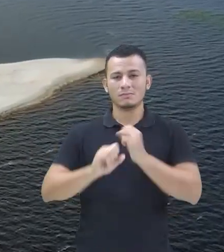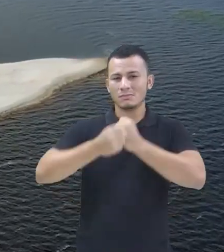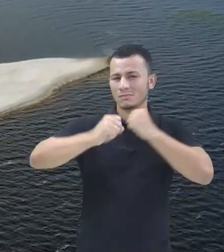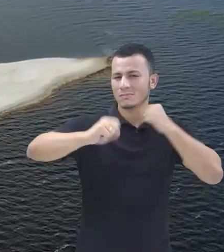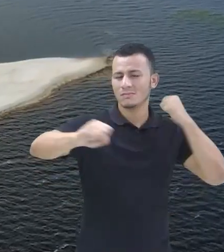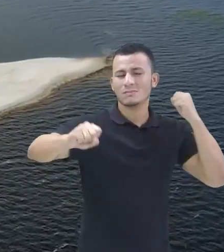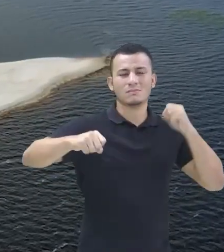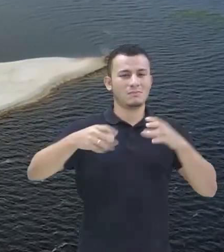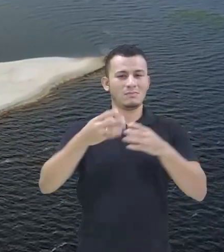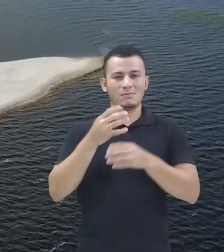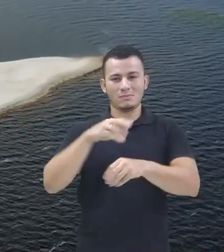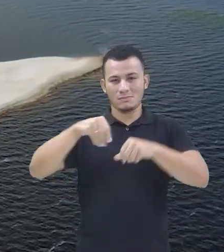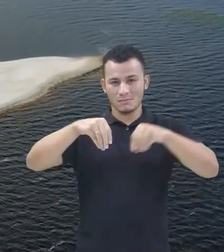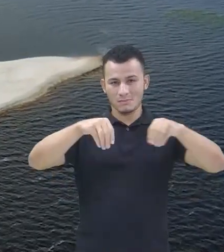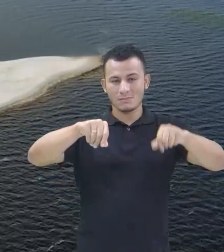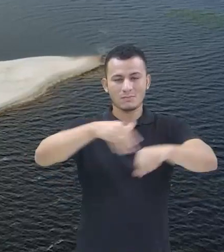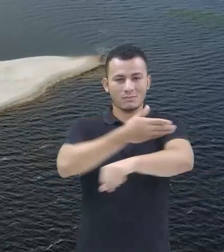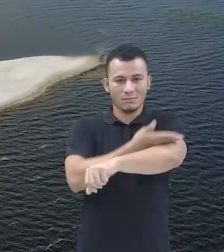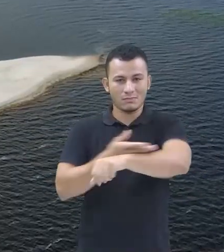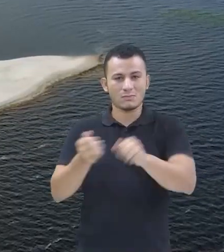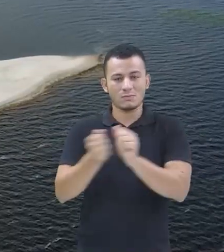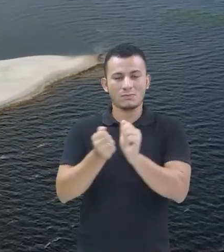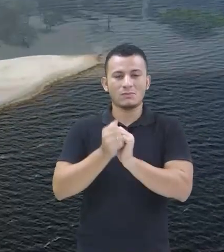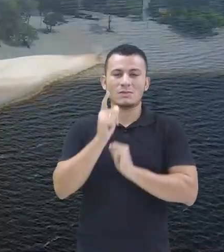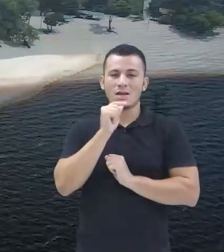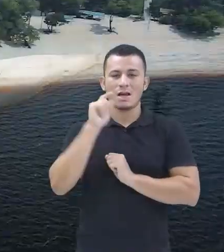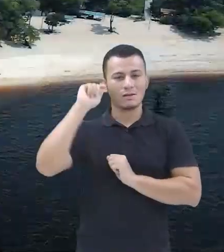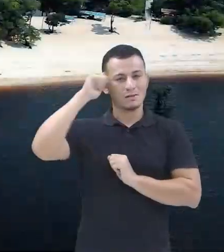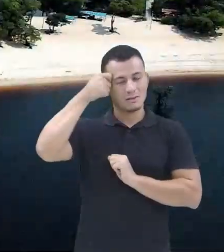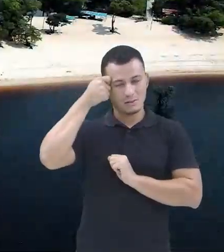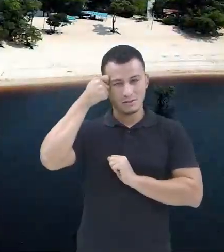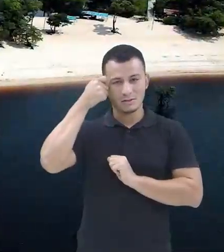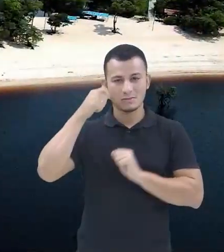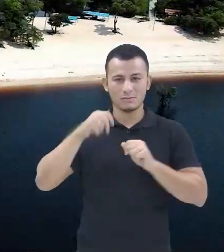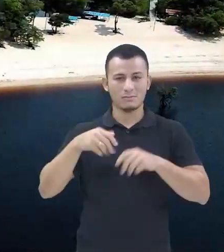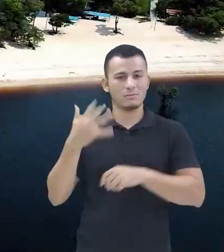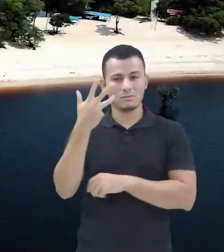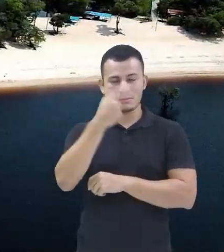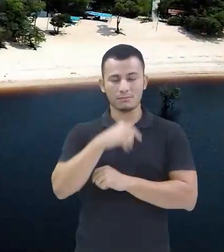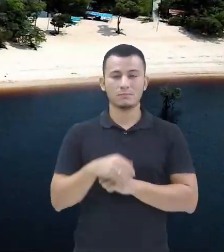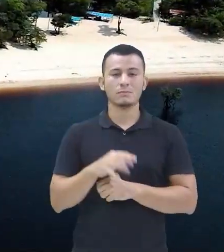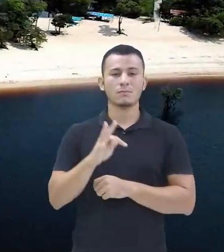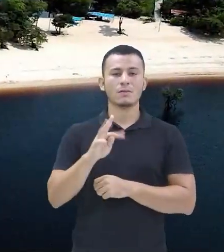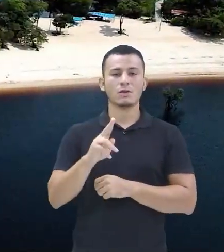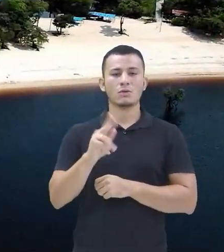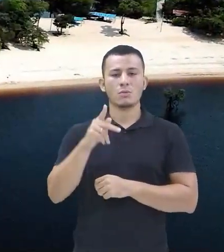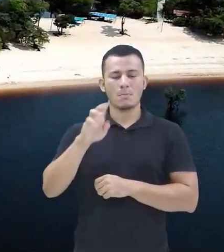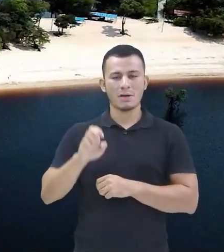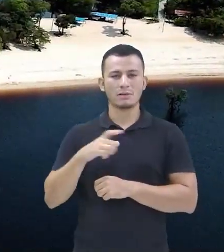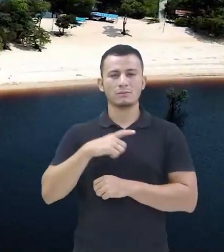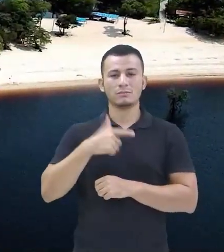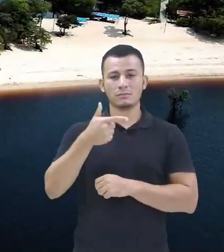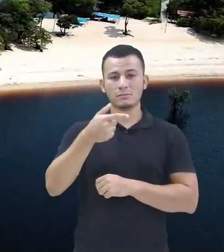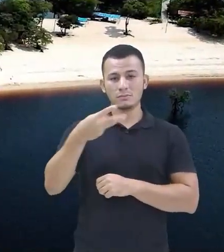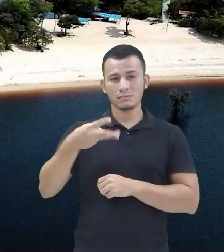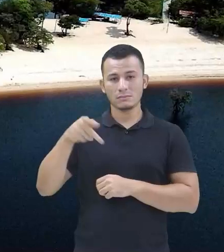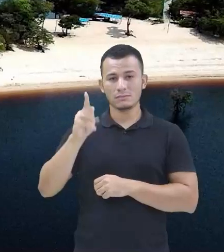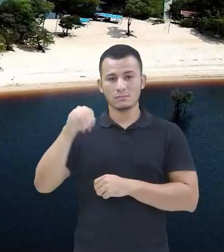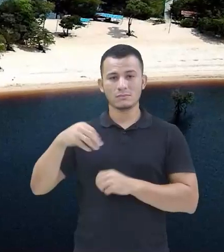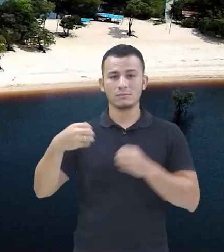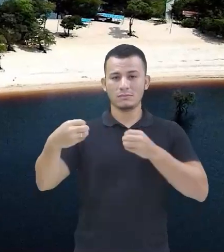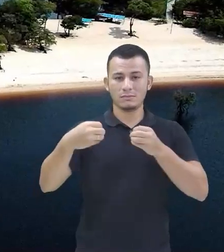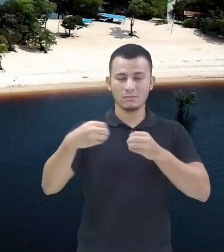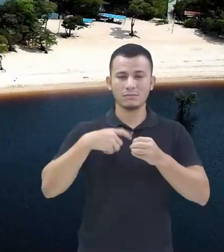branca e banhada pelas águas negras do Rio Negro, límpidas. Praia do Tupé, situada a 23 quilômetros da cidade,